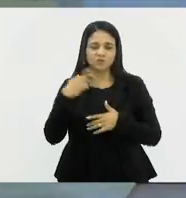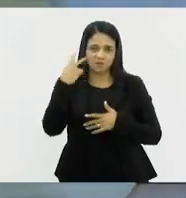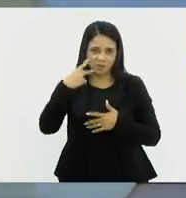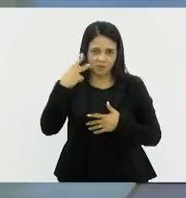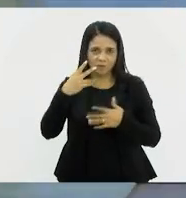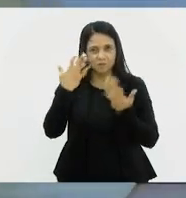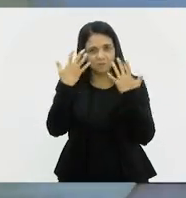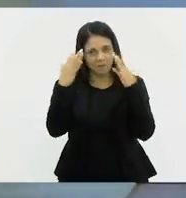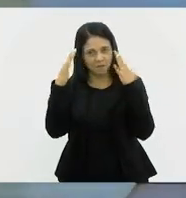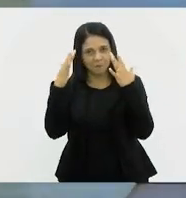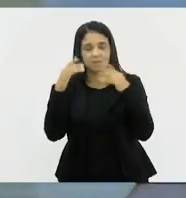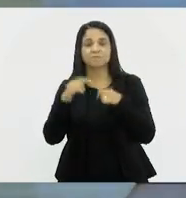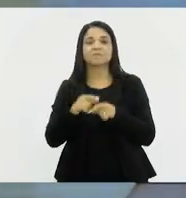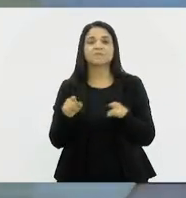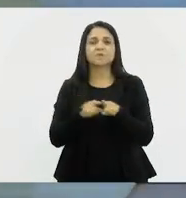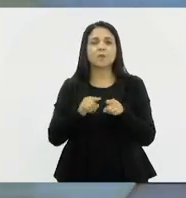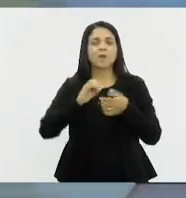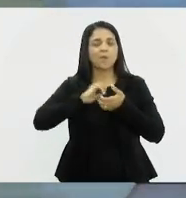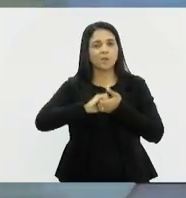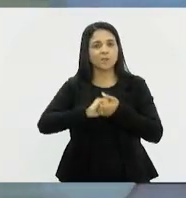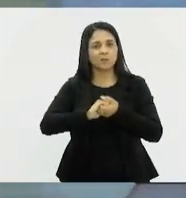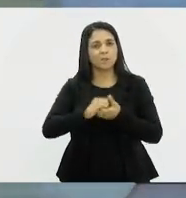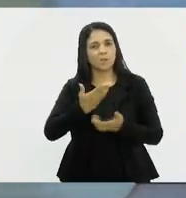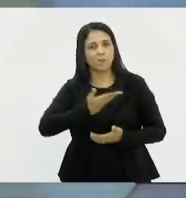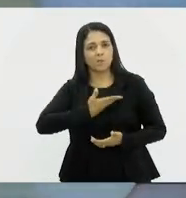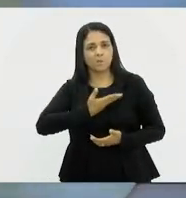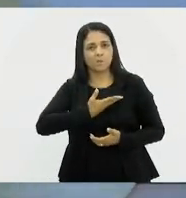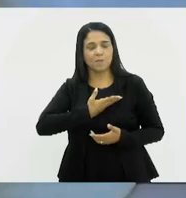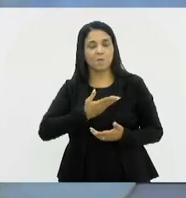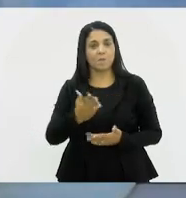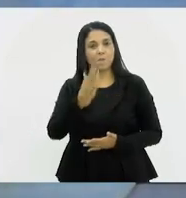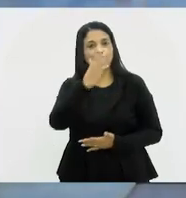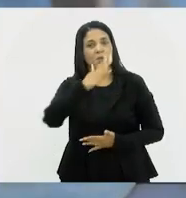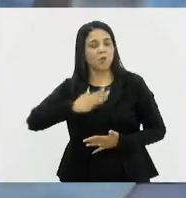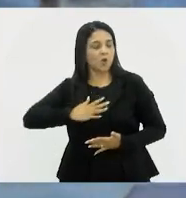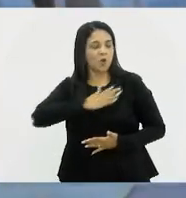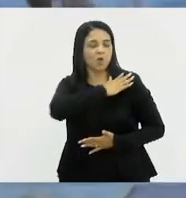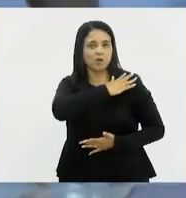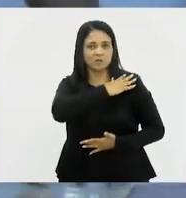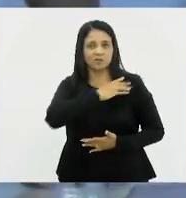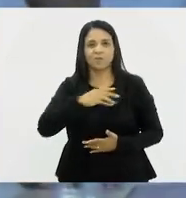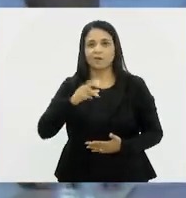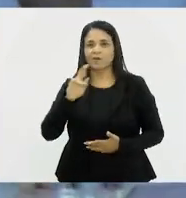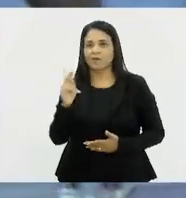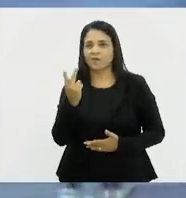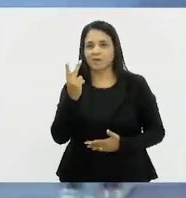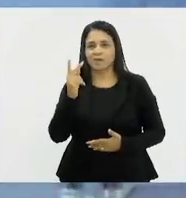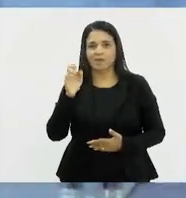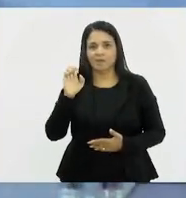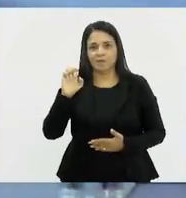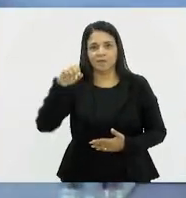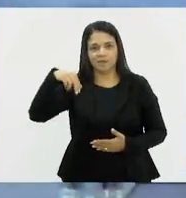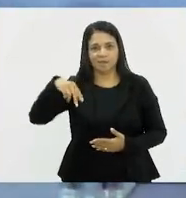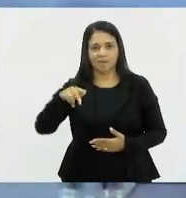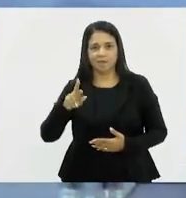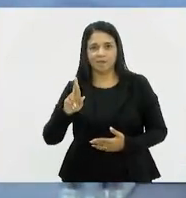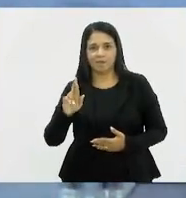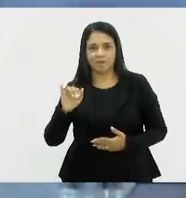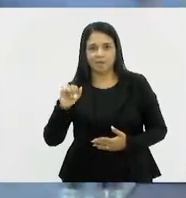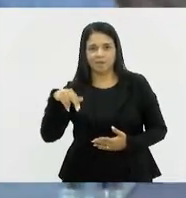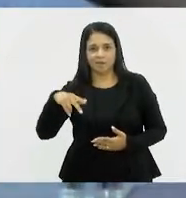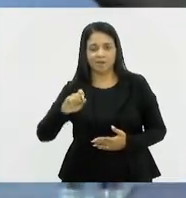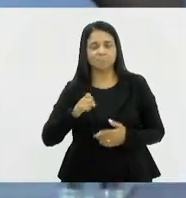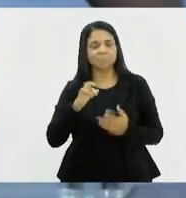Cumprimentar nosso amigo, nosso parceiro, Coronel Henrique, que além de cuidar da segurança pública de